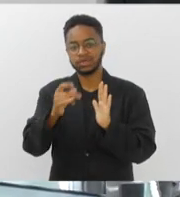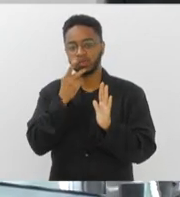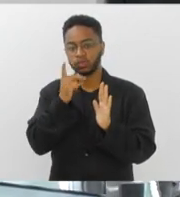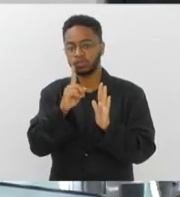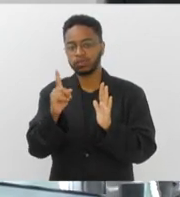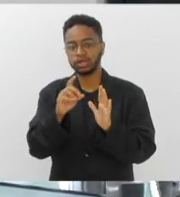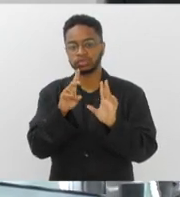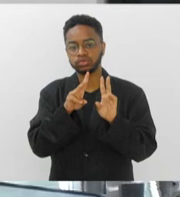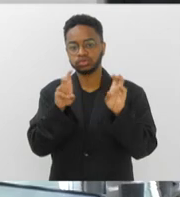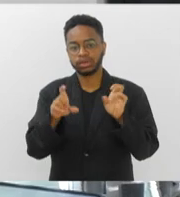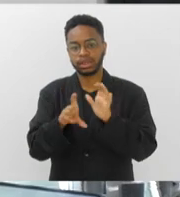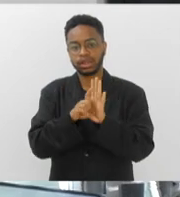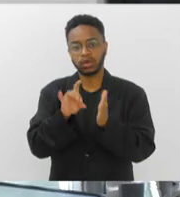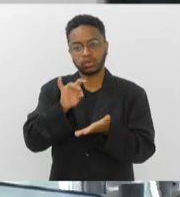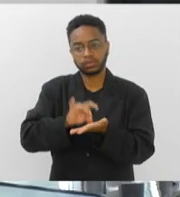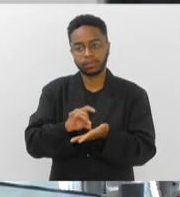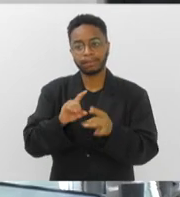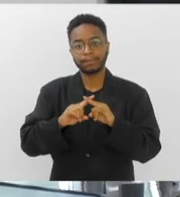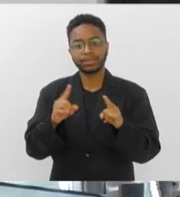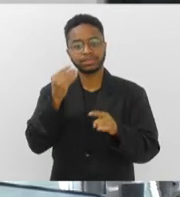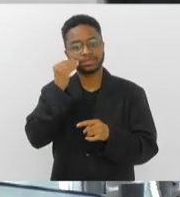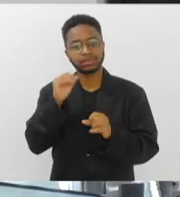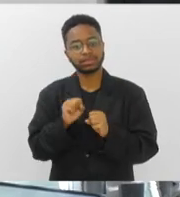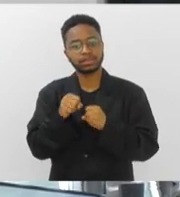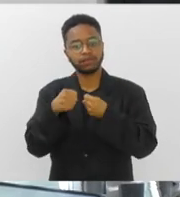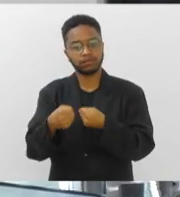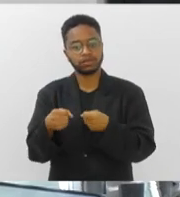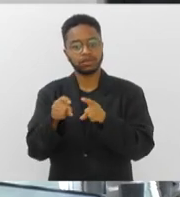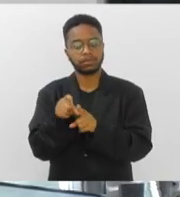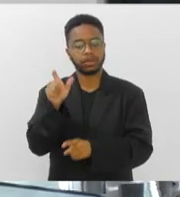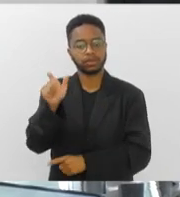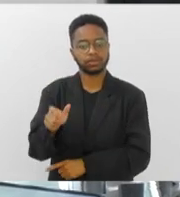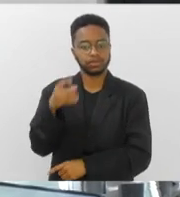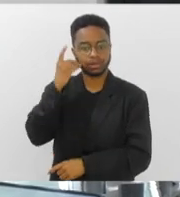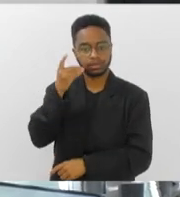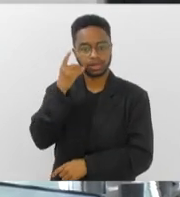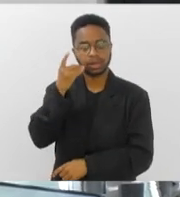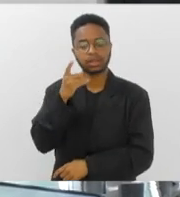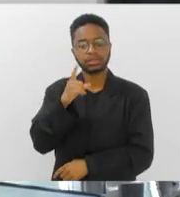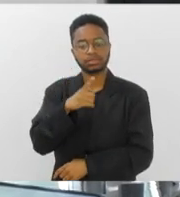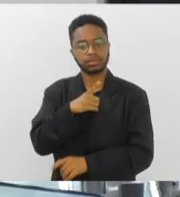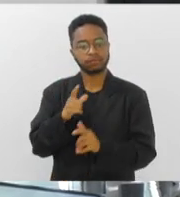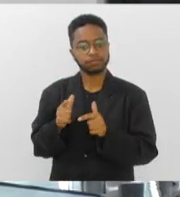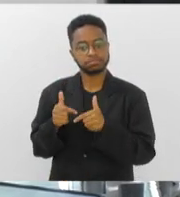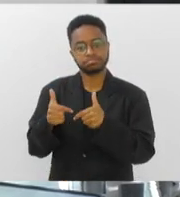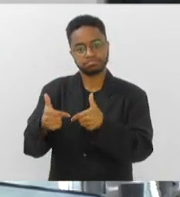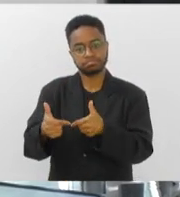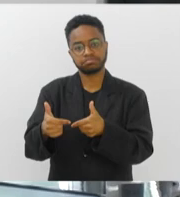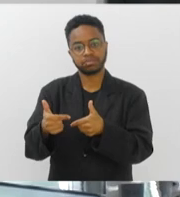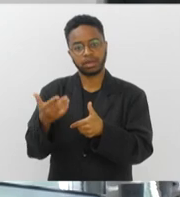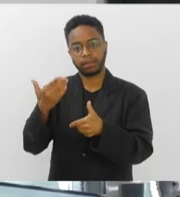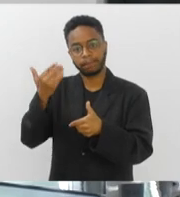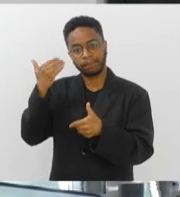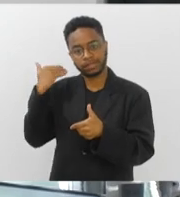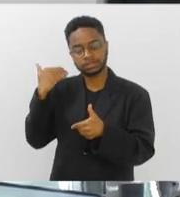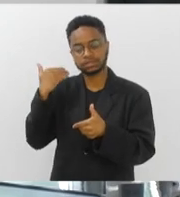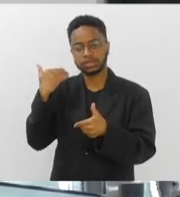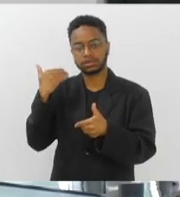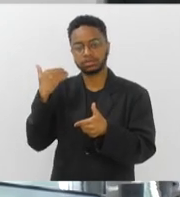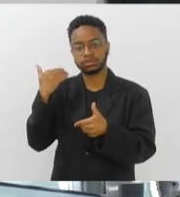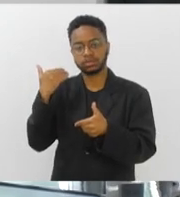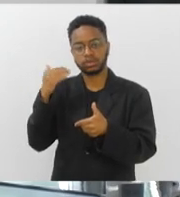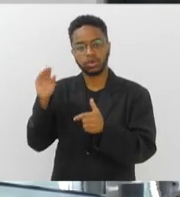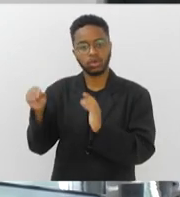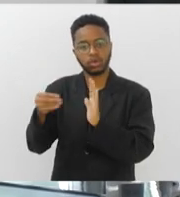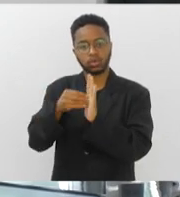original, mas até num gesto de defesa ao próprio parlamentar que teve a iniciativa lá atrás de tornar algo